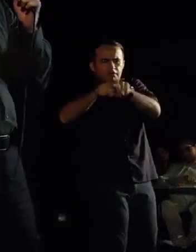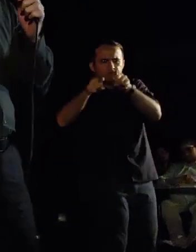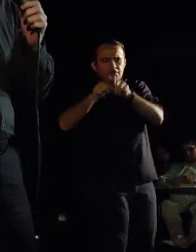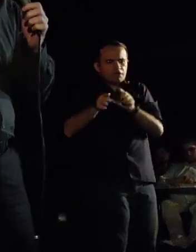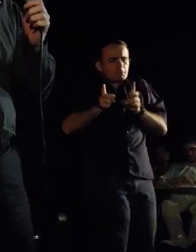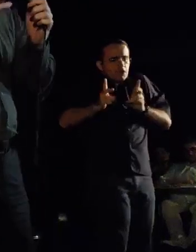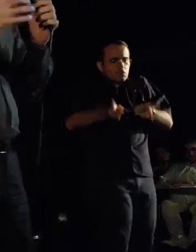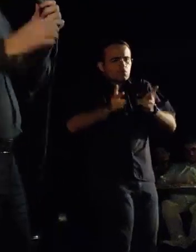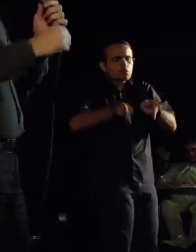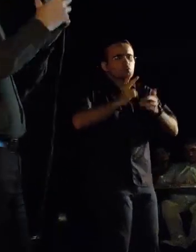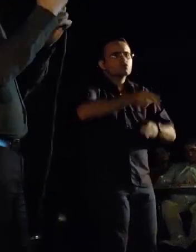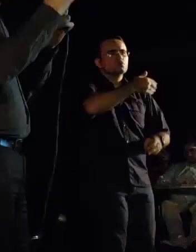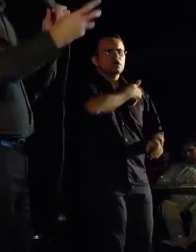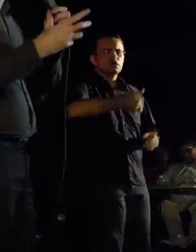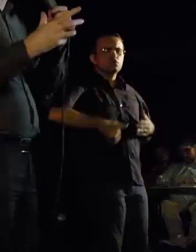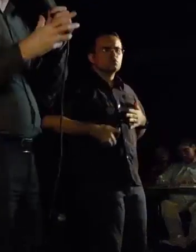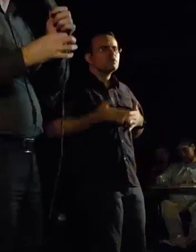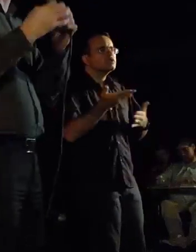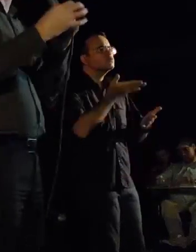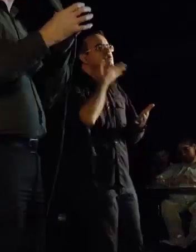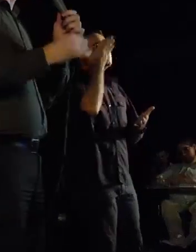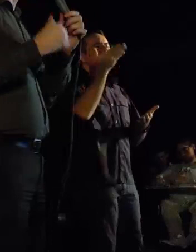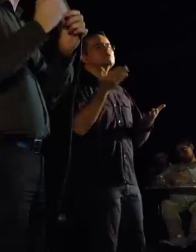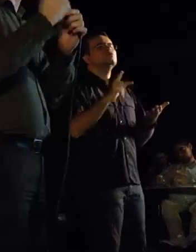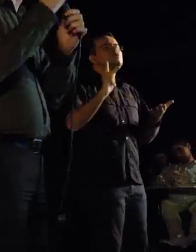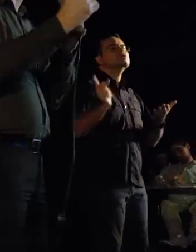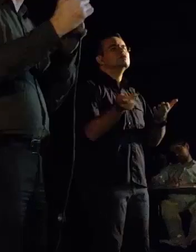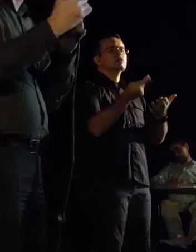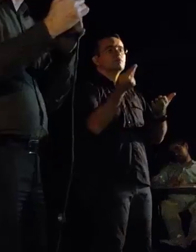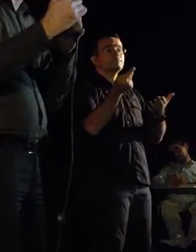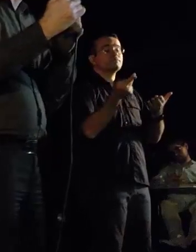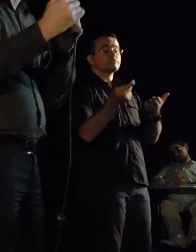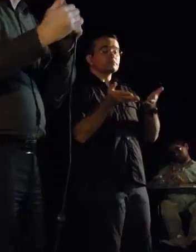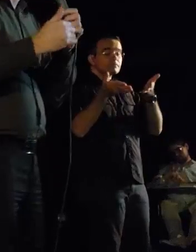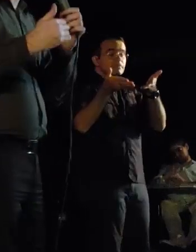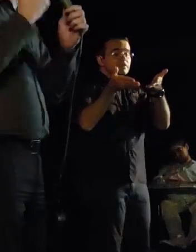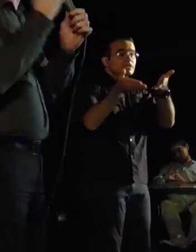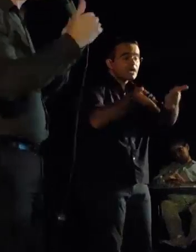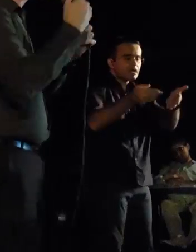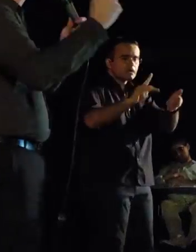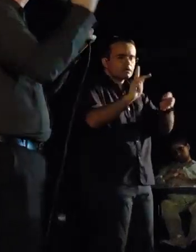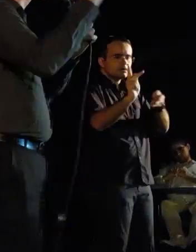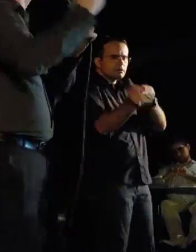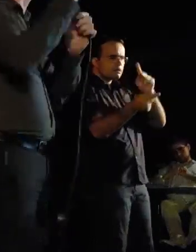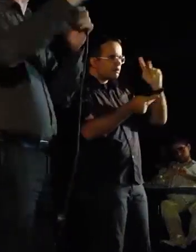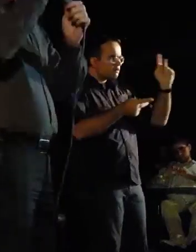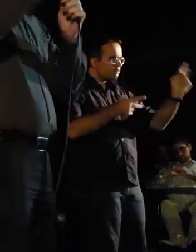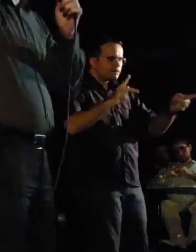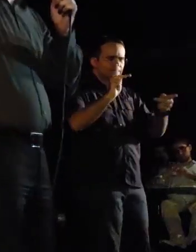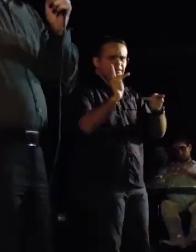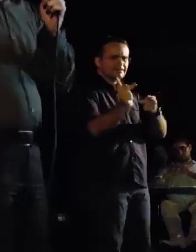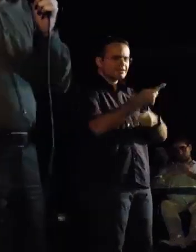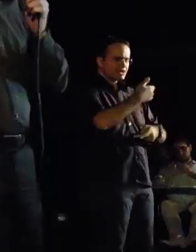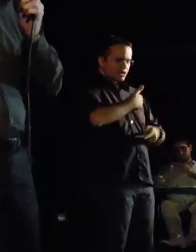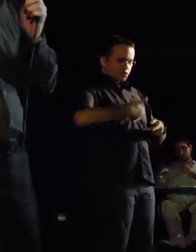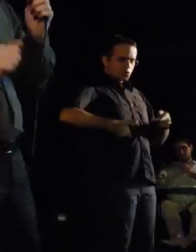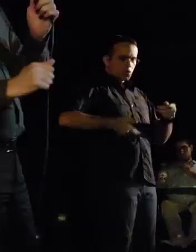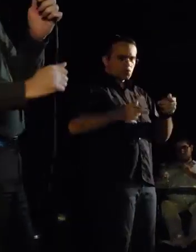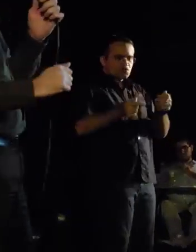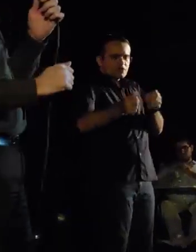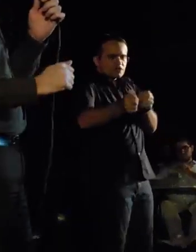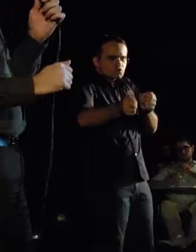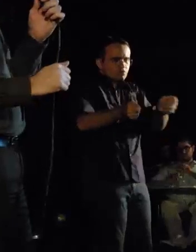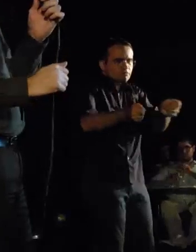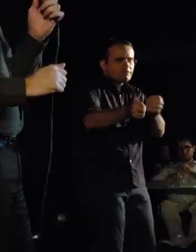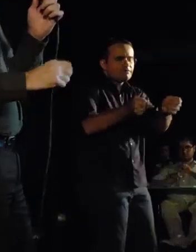governos se sustentem. O que acontece são situações fora da governabilidade